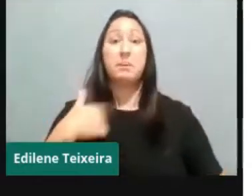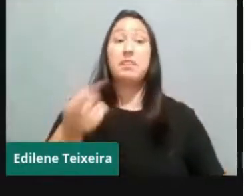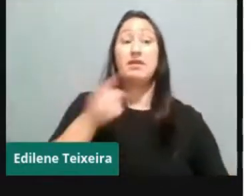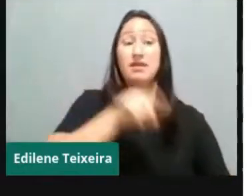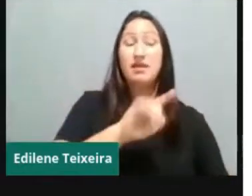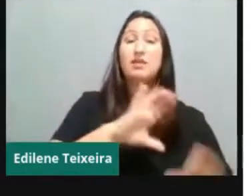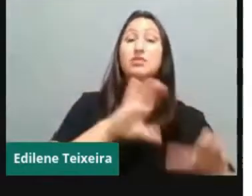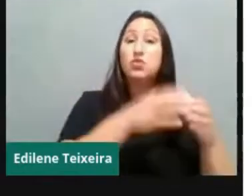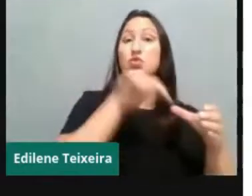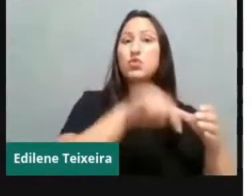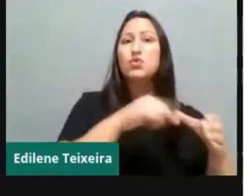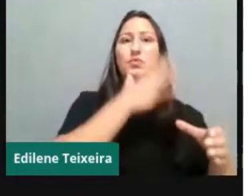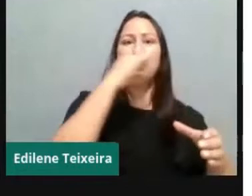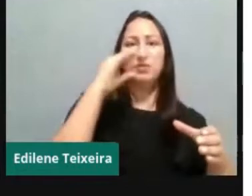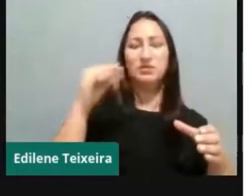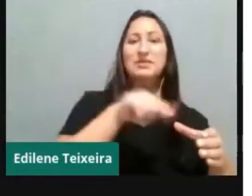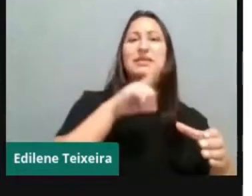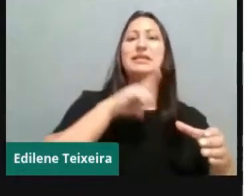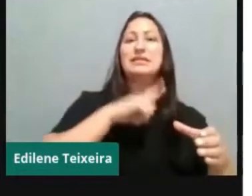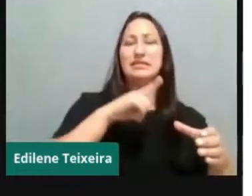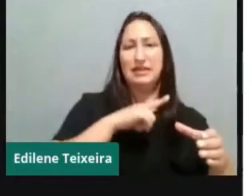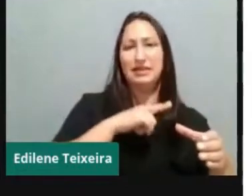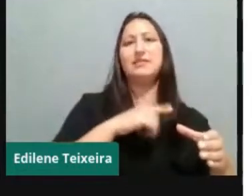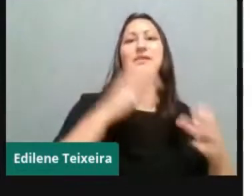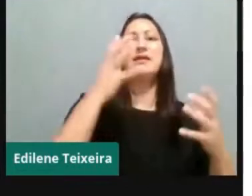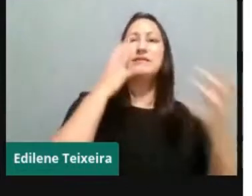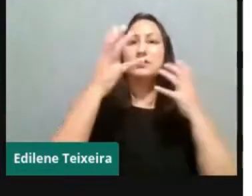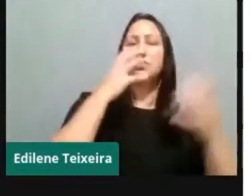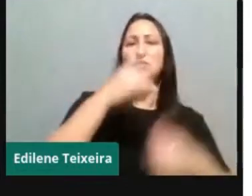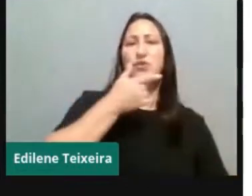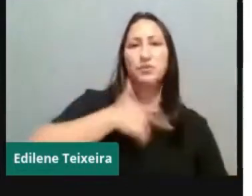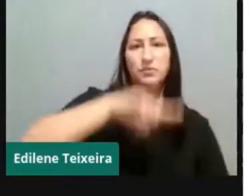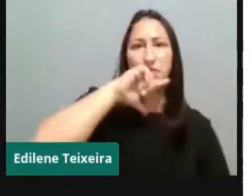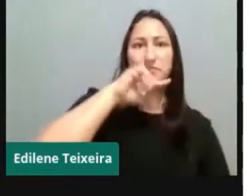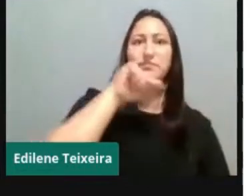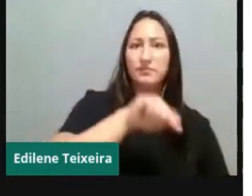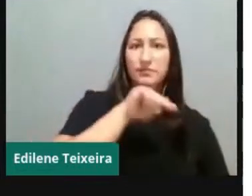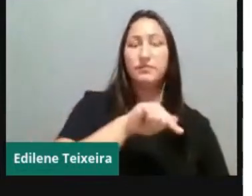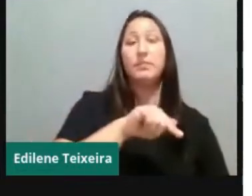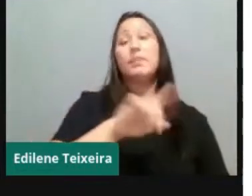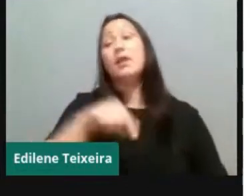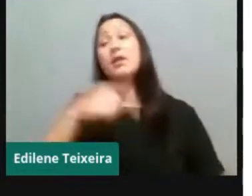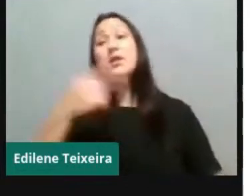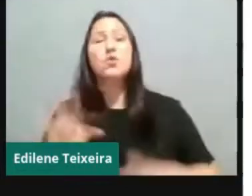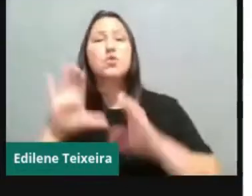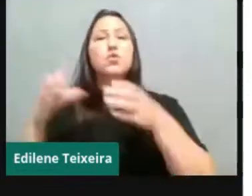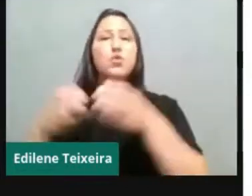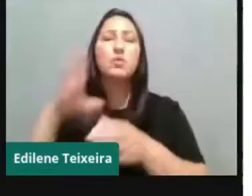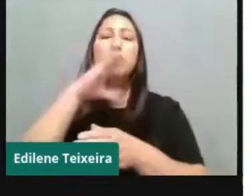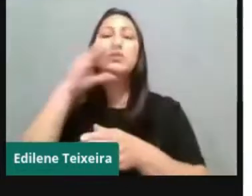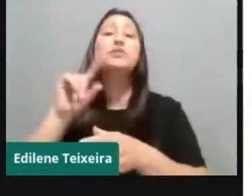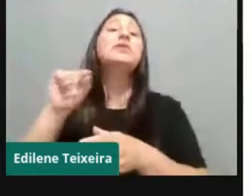com transtorno bipolar, e alguns eram filhos de pais saudáveis e outros eram filhos de pais